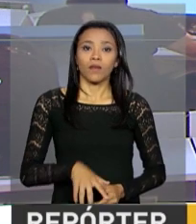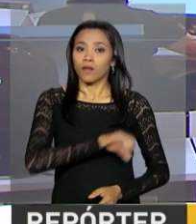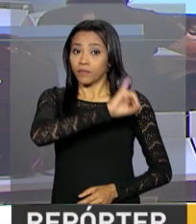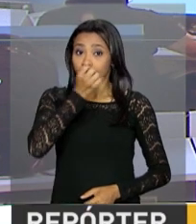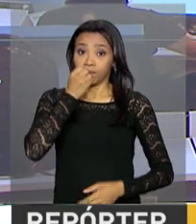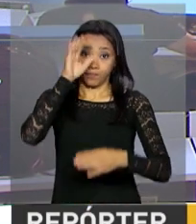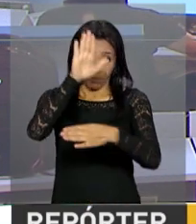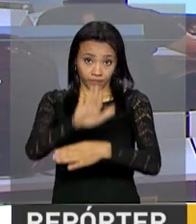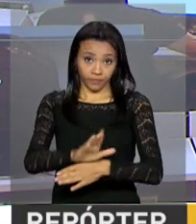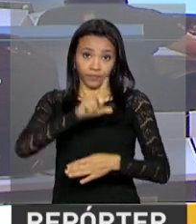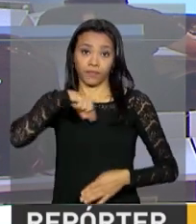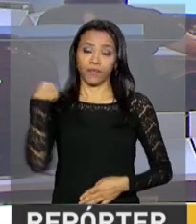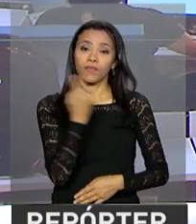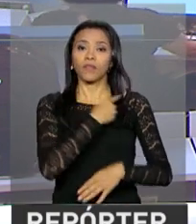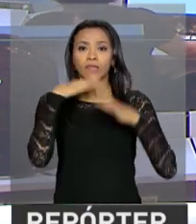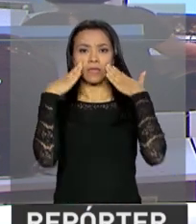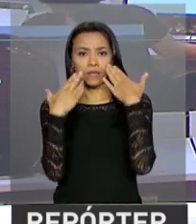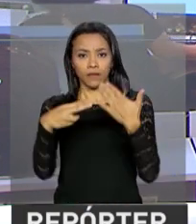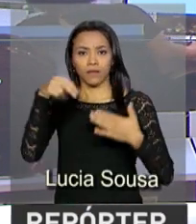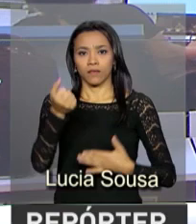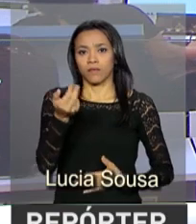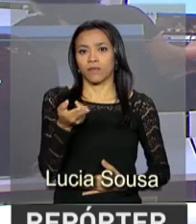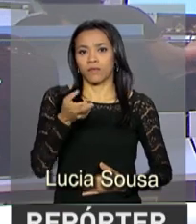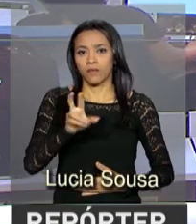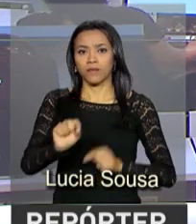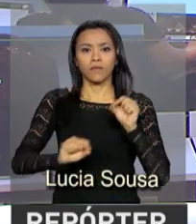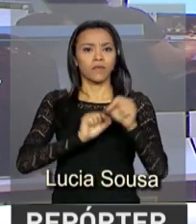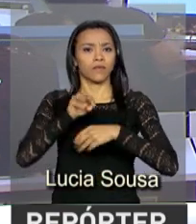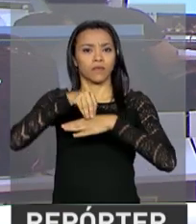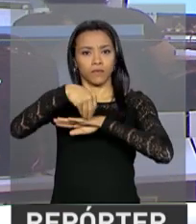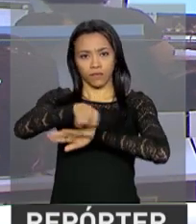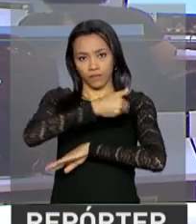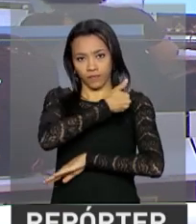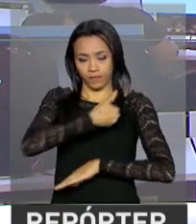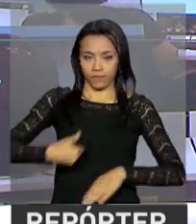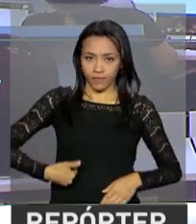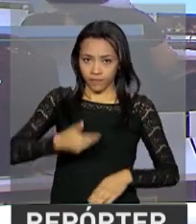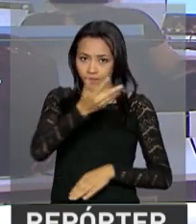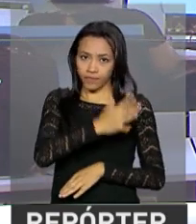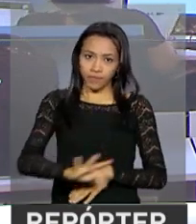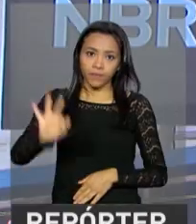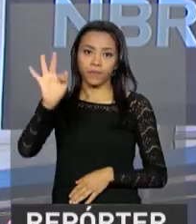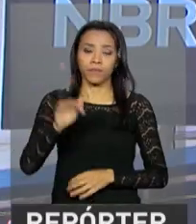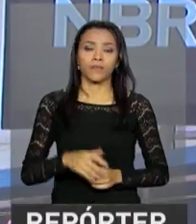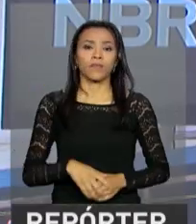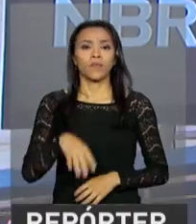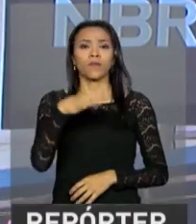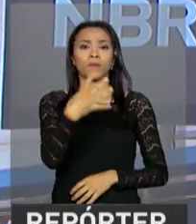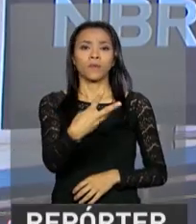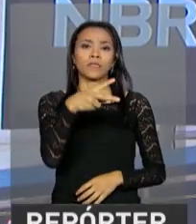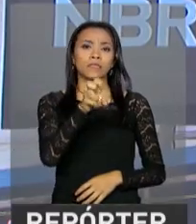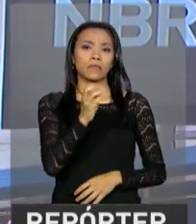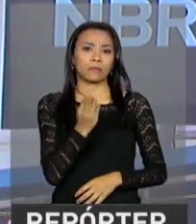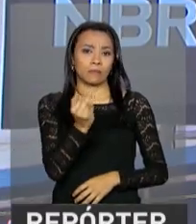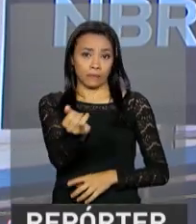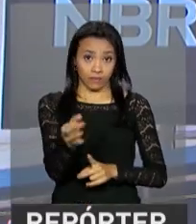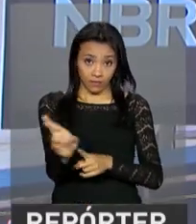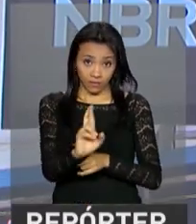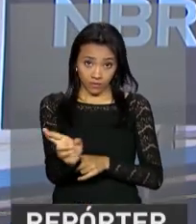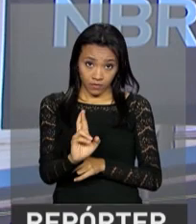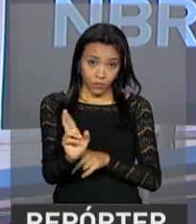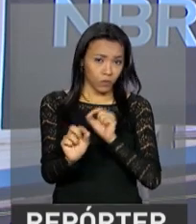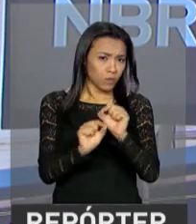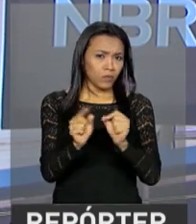Olá, boa tarde. Estamos de volta com mais uma edição do Repórter NBR e as notícias do governo federal. 45 bilhões de reais